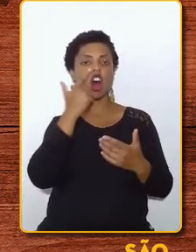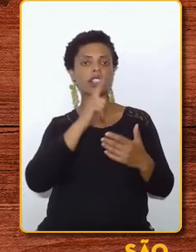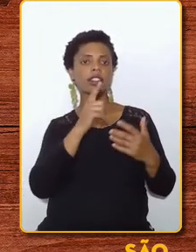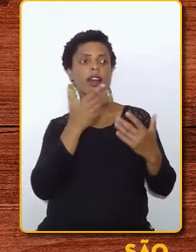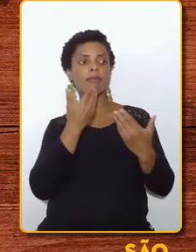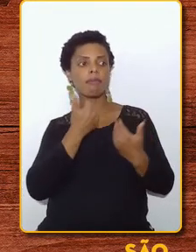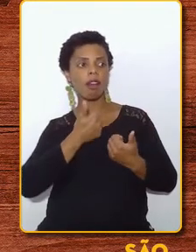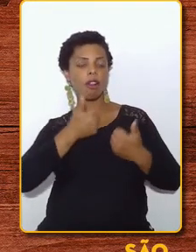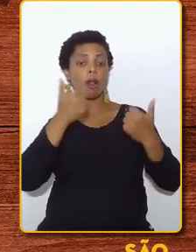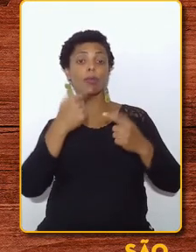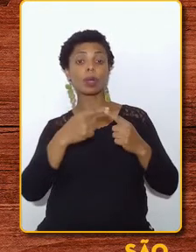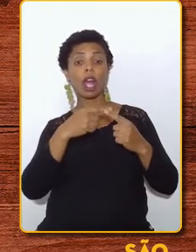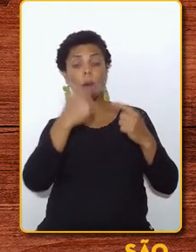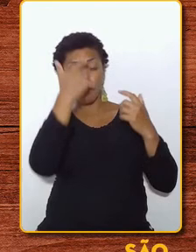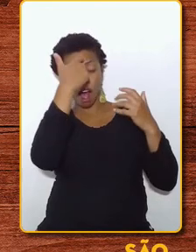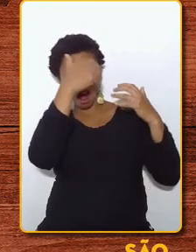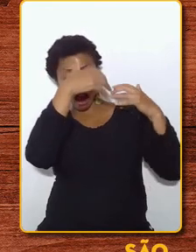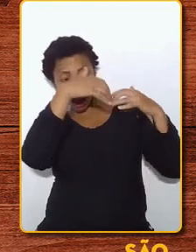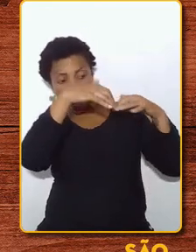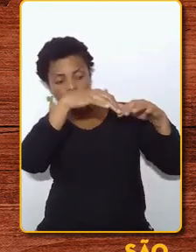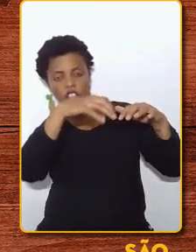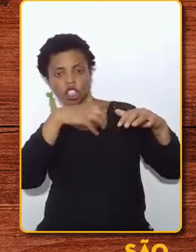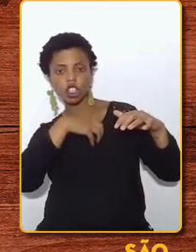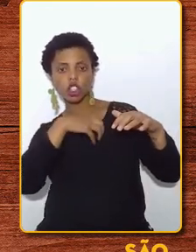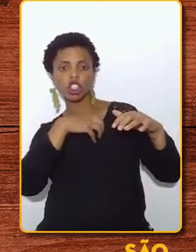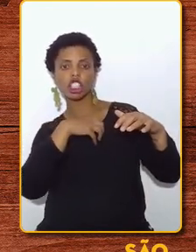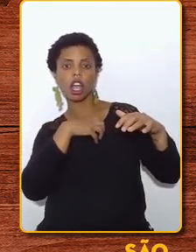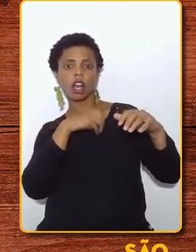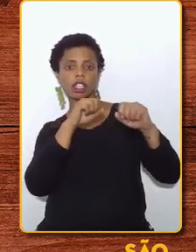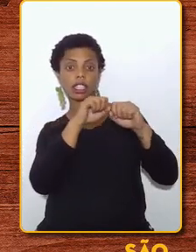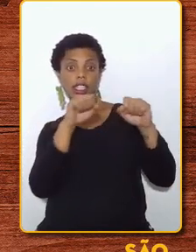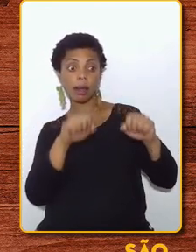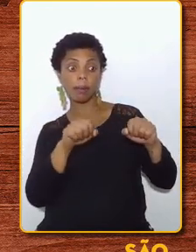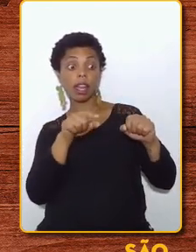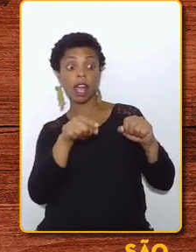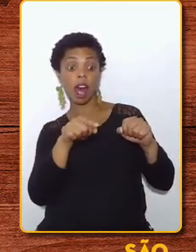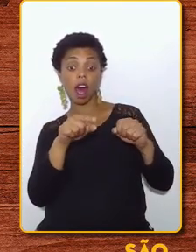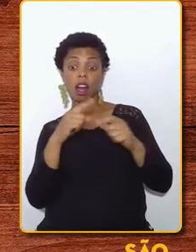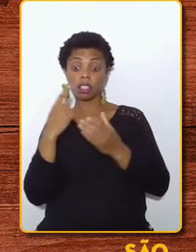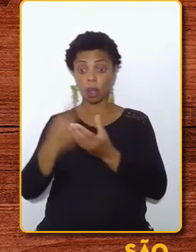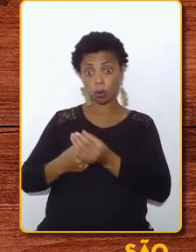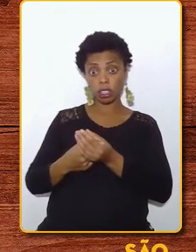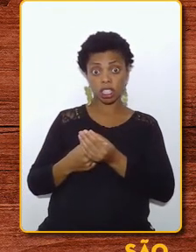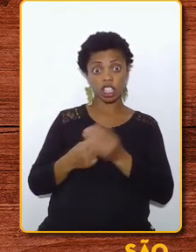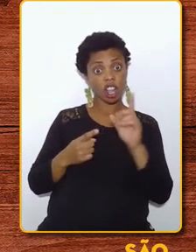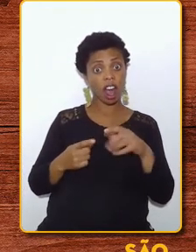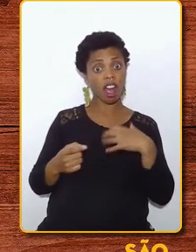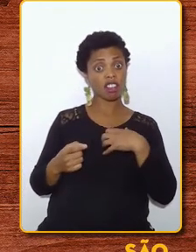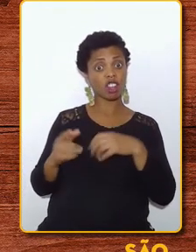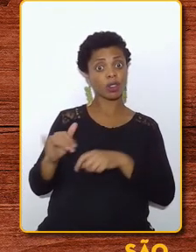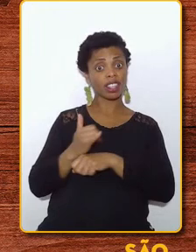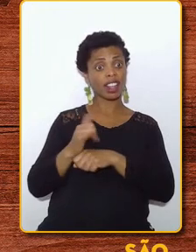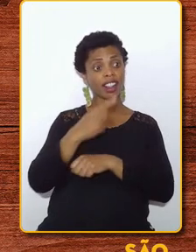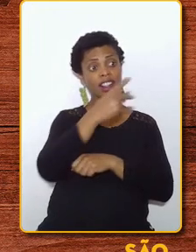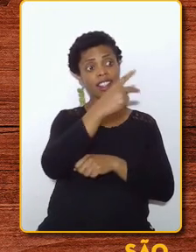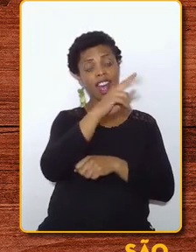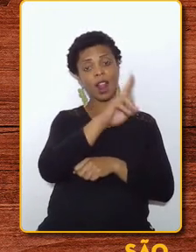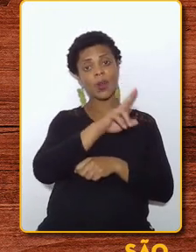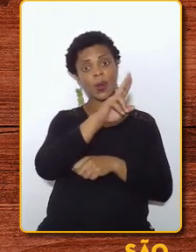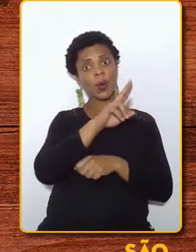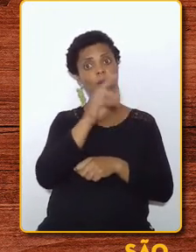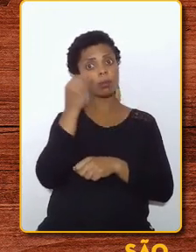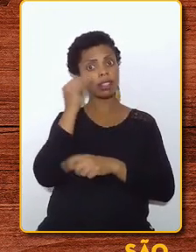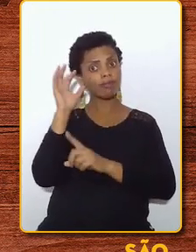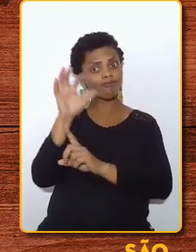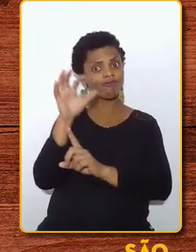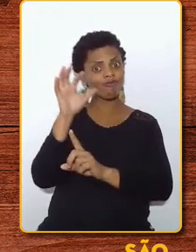constituiu, que aonde a salsicha é parte desse sistema. Uma cultura, mais do que uma